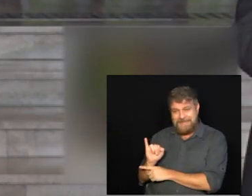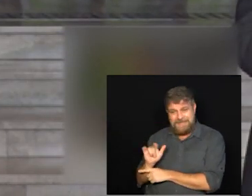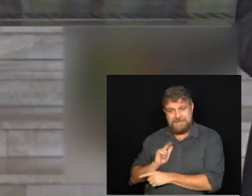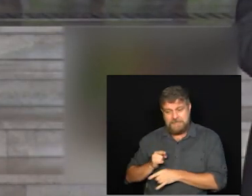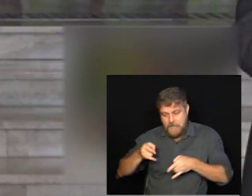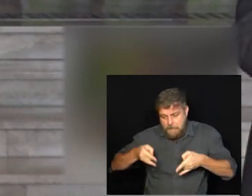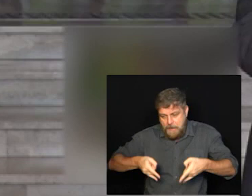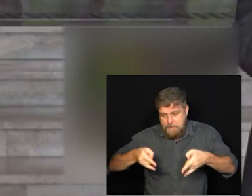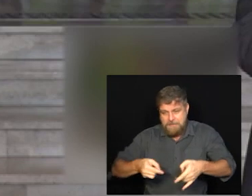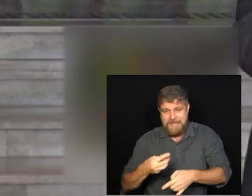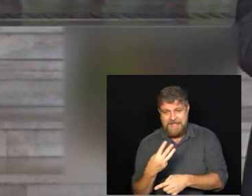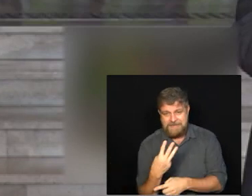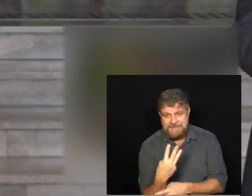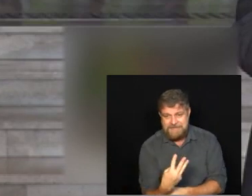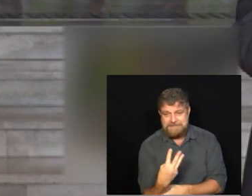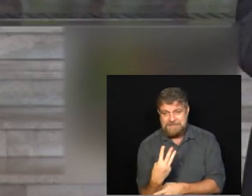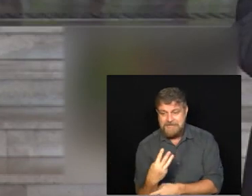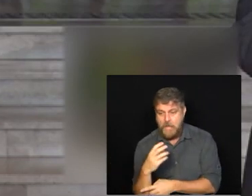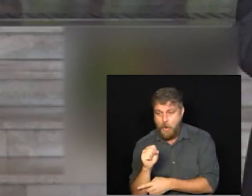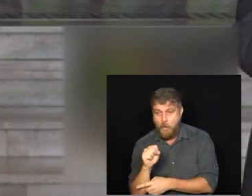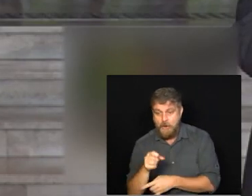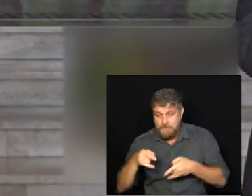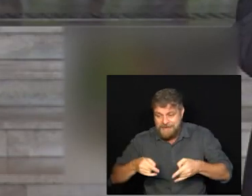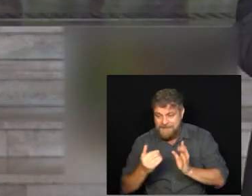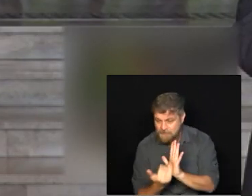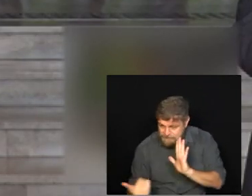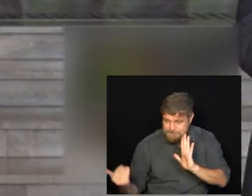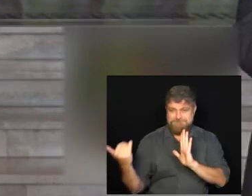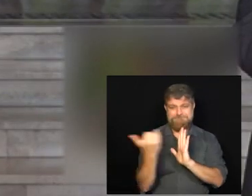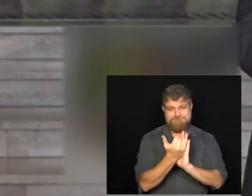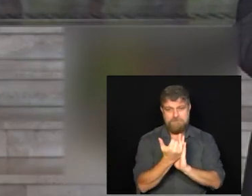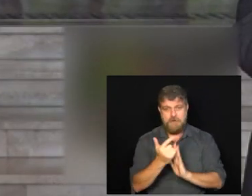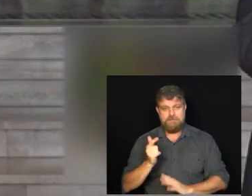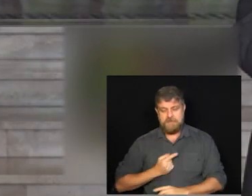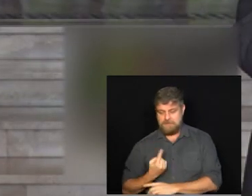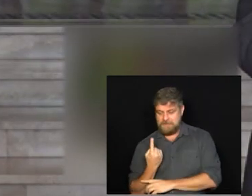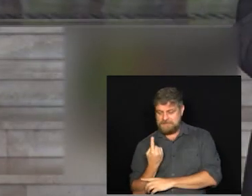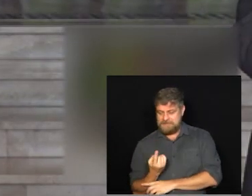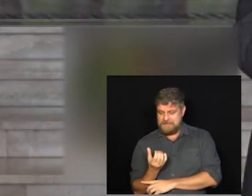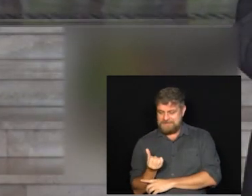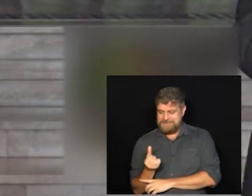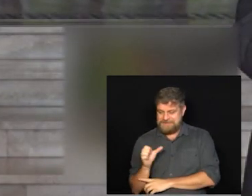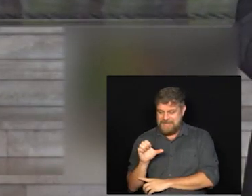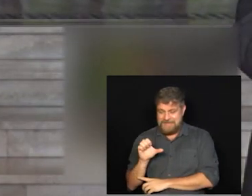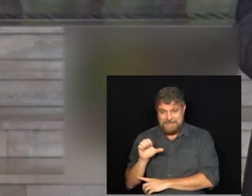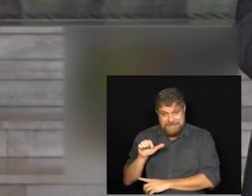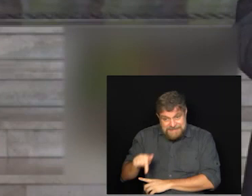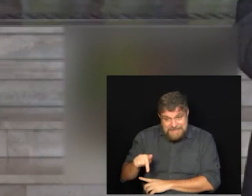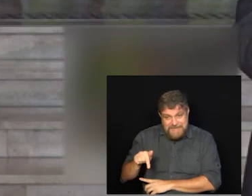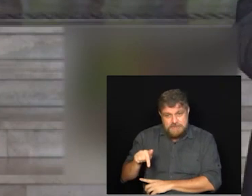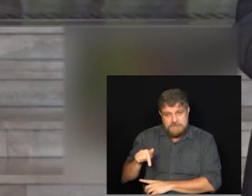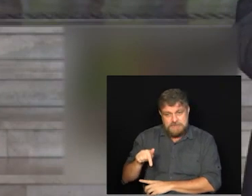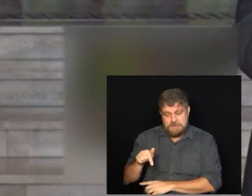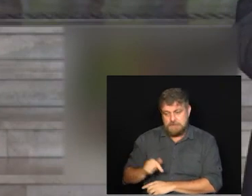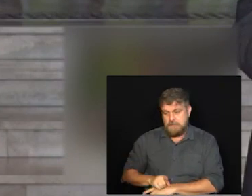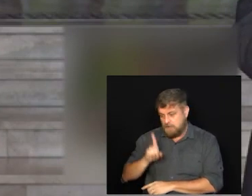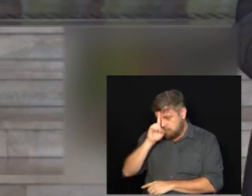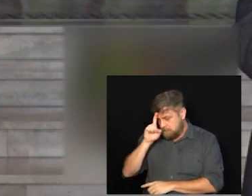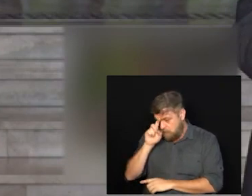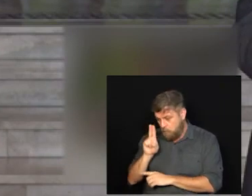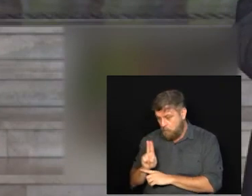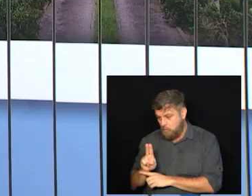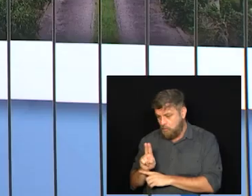mais 338 novos leitos, sendo 167 de UTI.